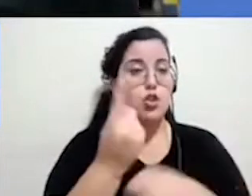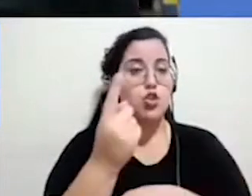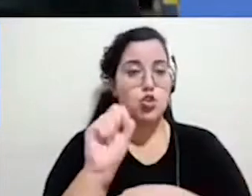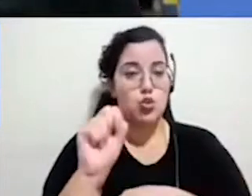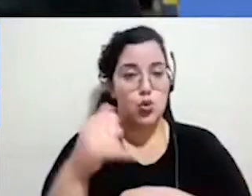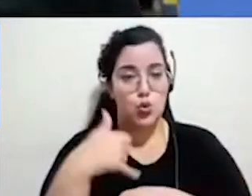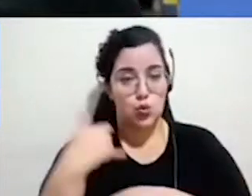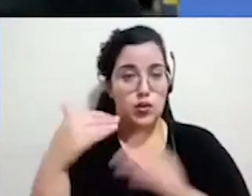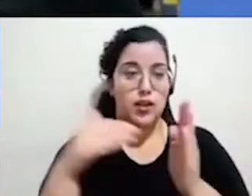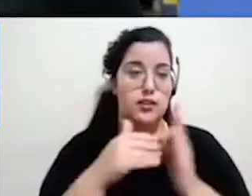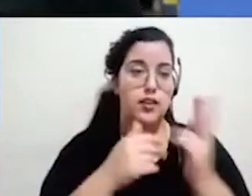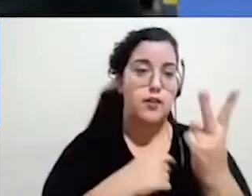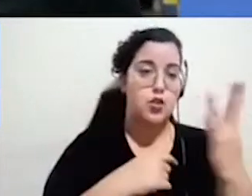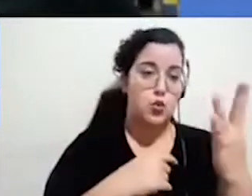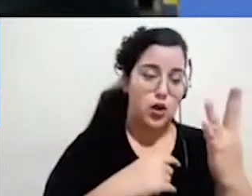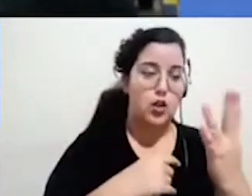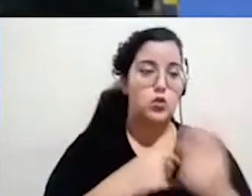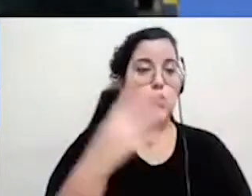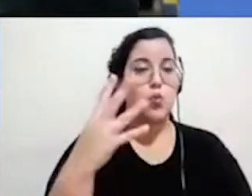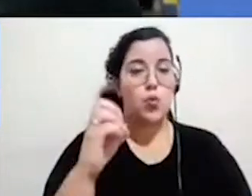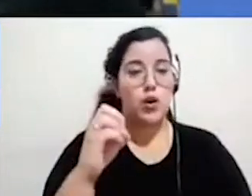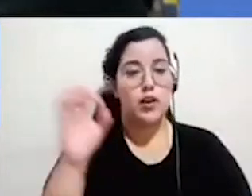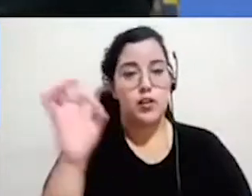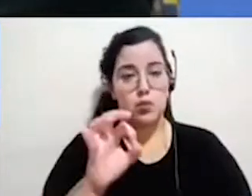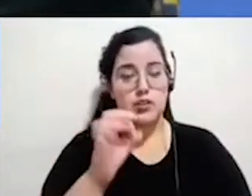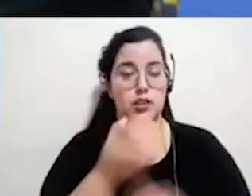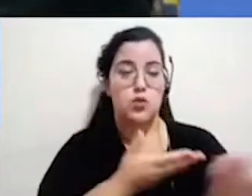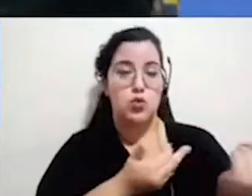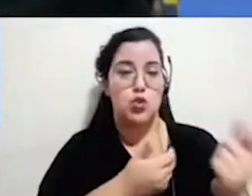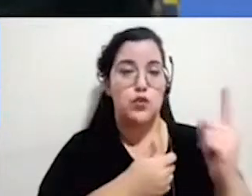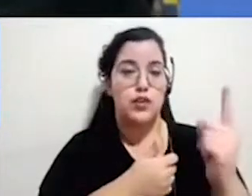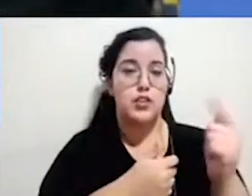24 anos e 40% são de